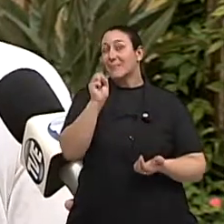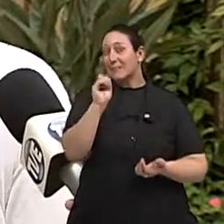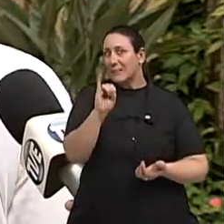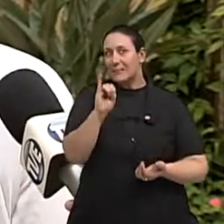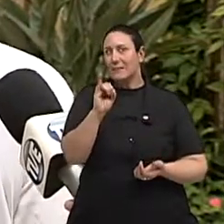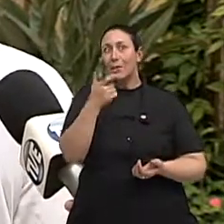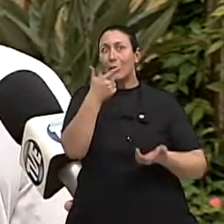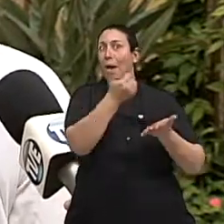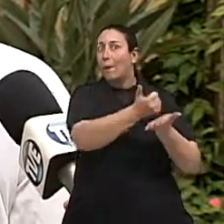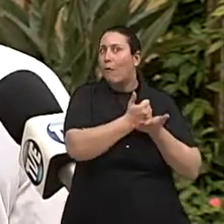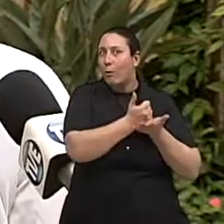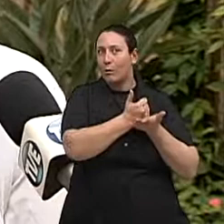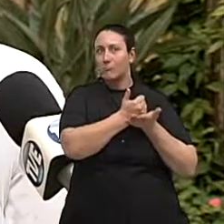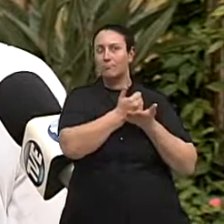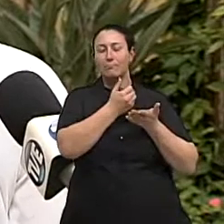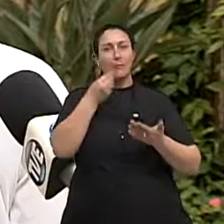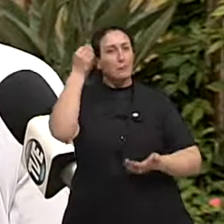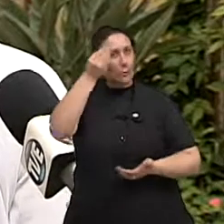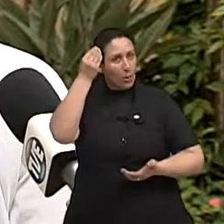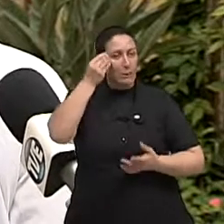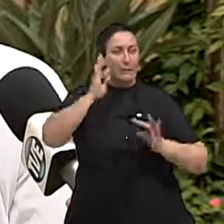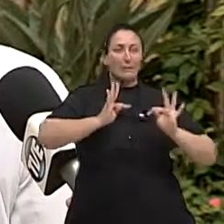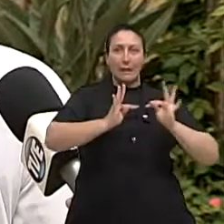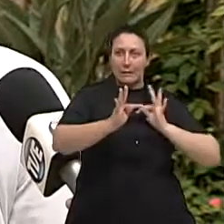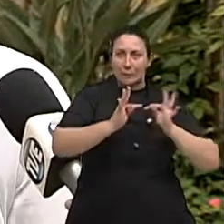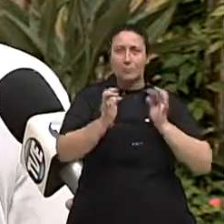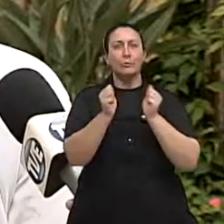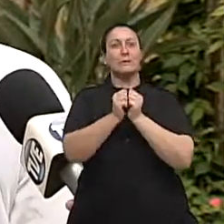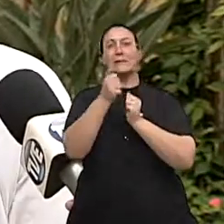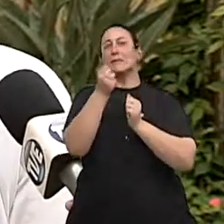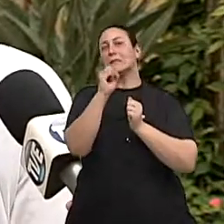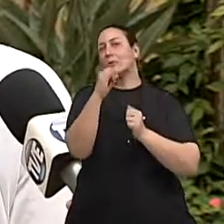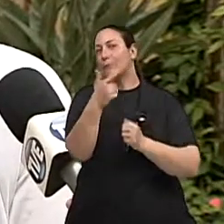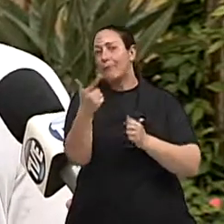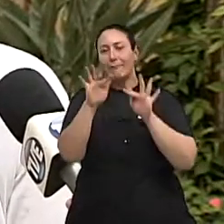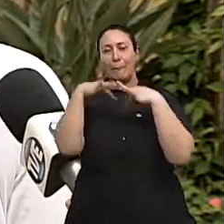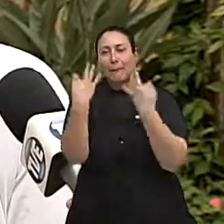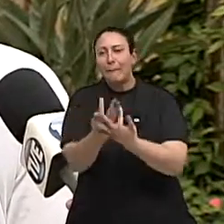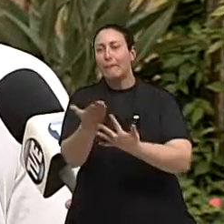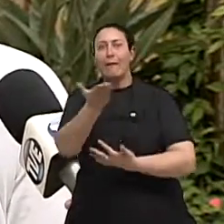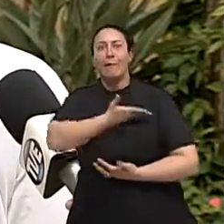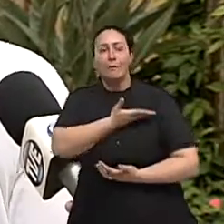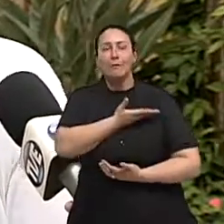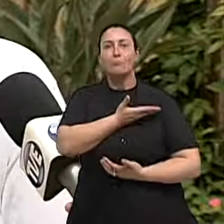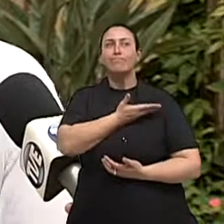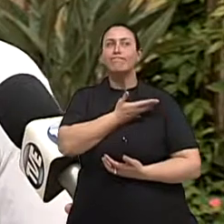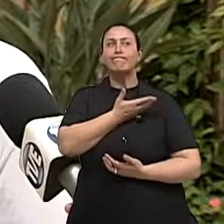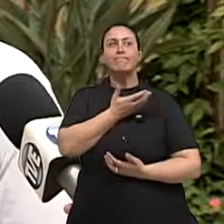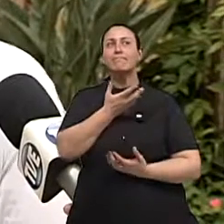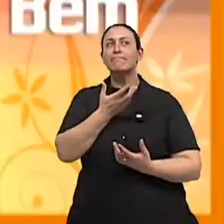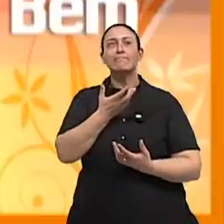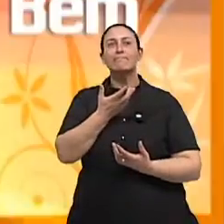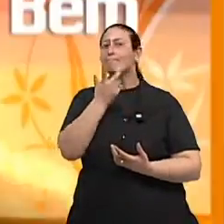se tu não tem um apoio psicológico junto com o tratamento, se tu não tem o apoio da família, se tu não tem o apoio dos amigos, a